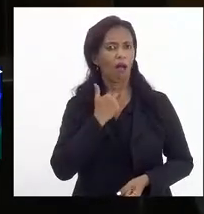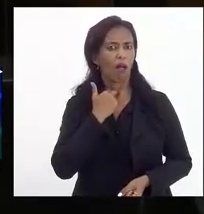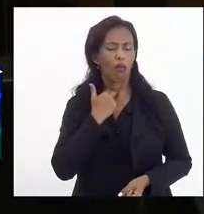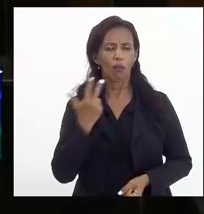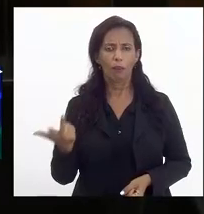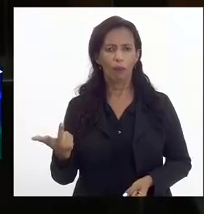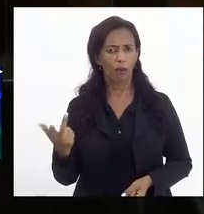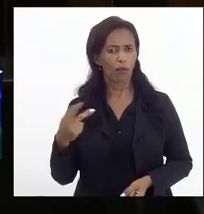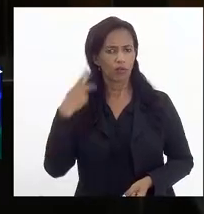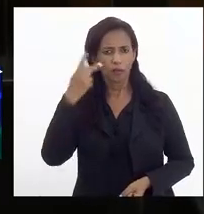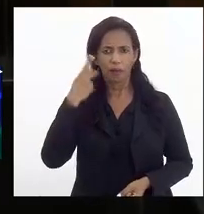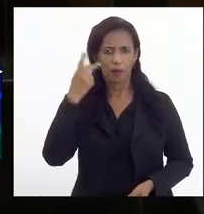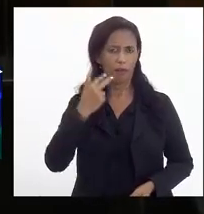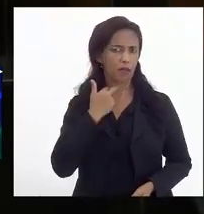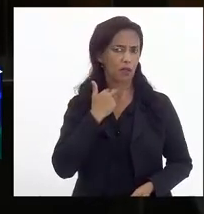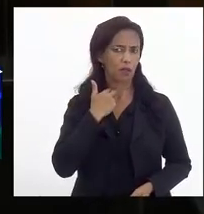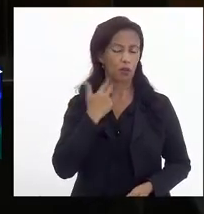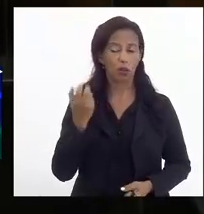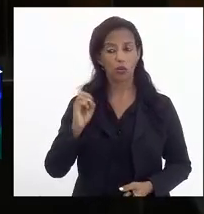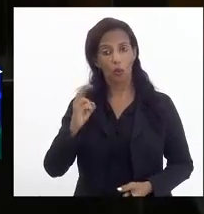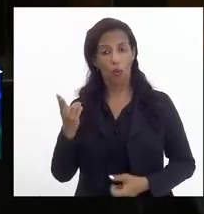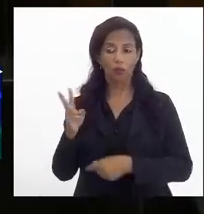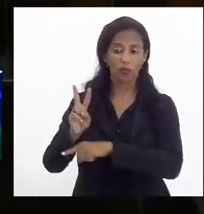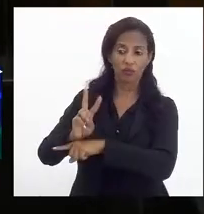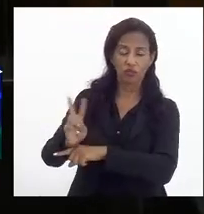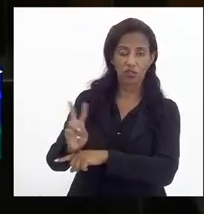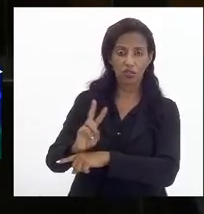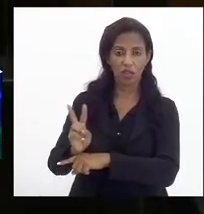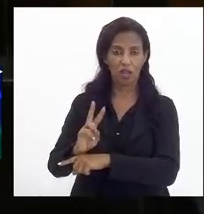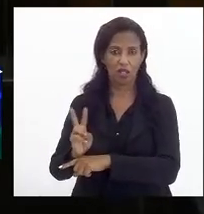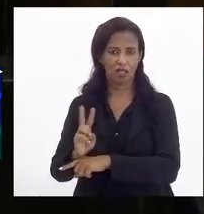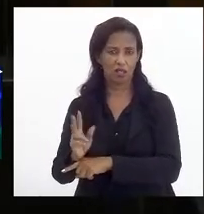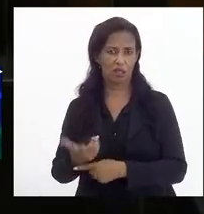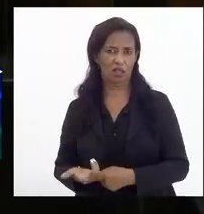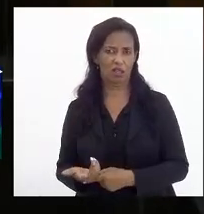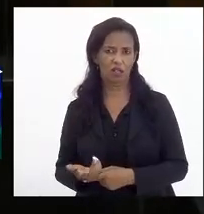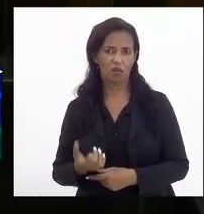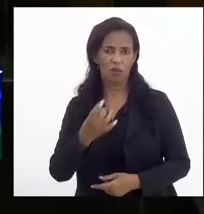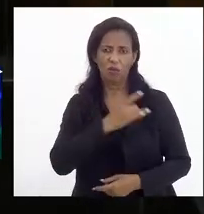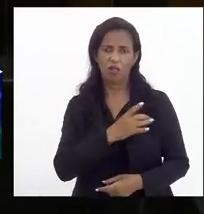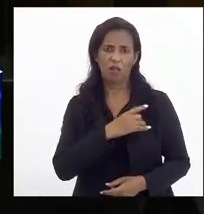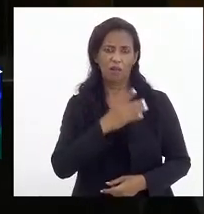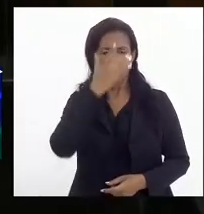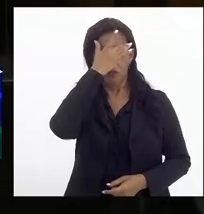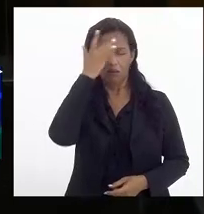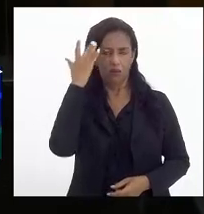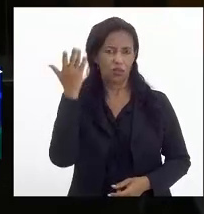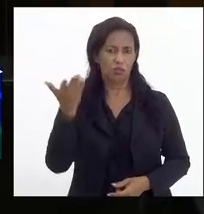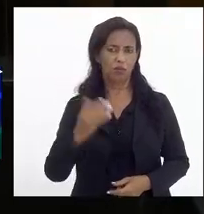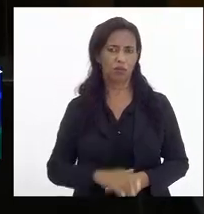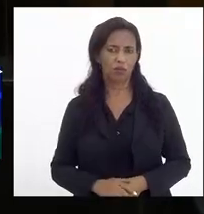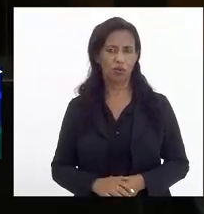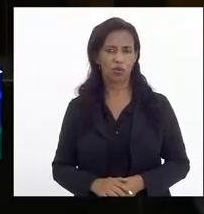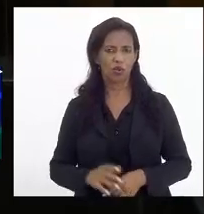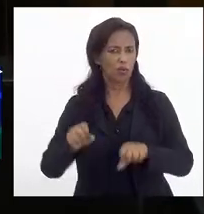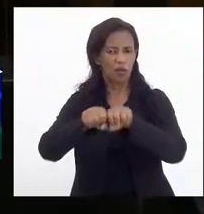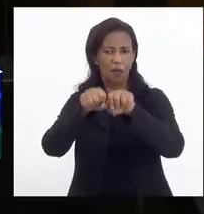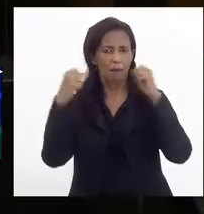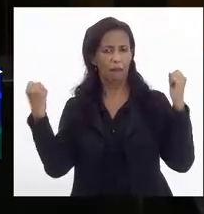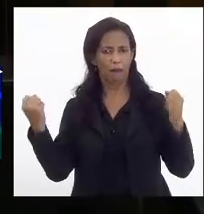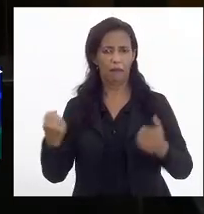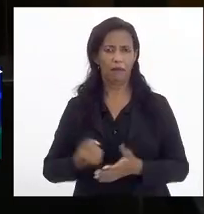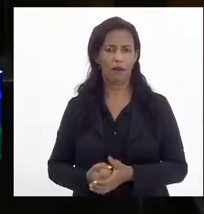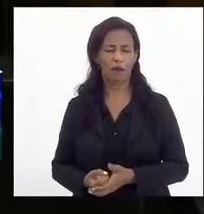papel de parlamentar o nosso papel é oficial e não é aterrorizar os servidores públicos não é havia o tal equipamento bloquear o